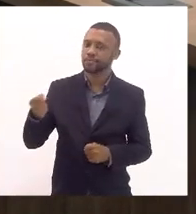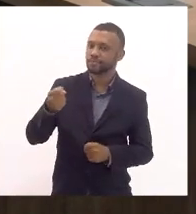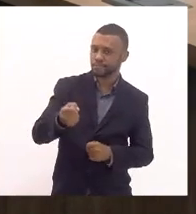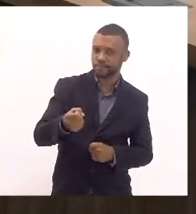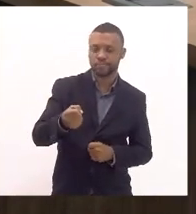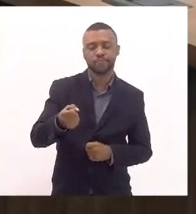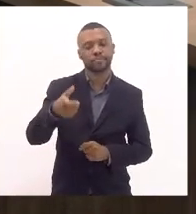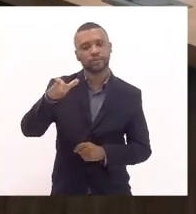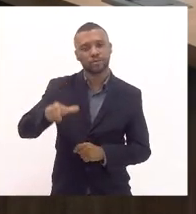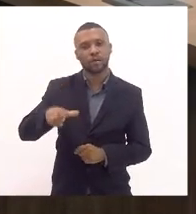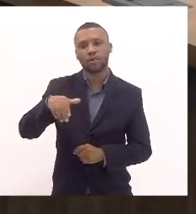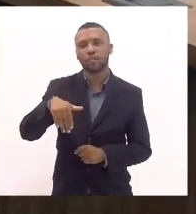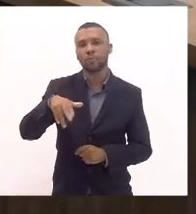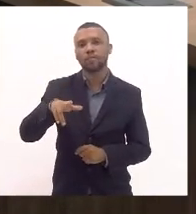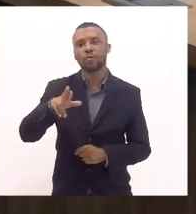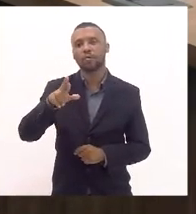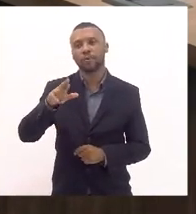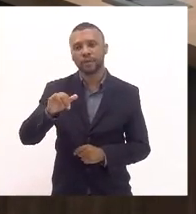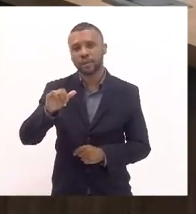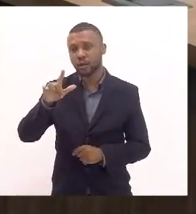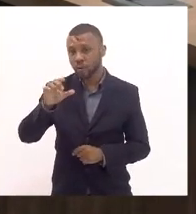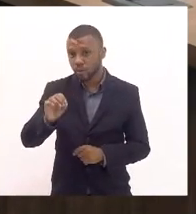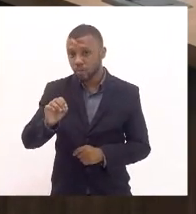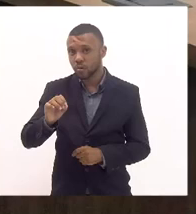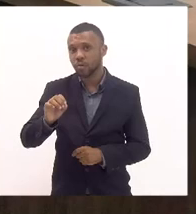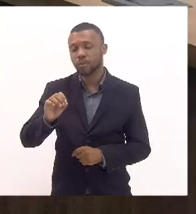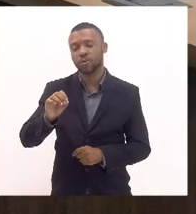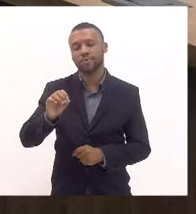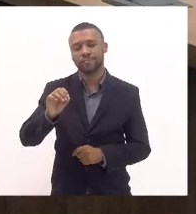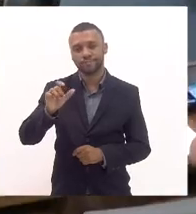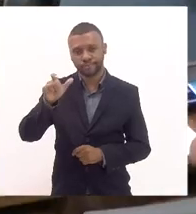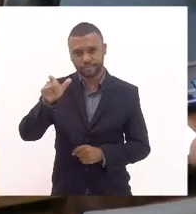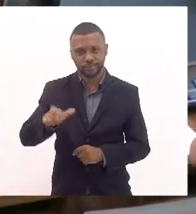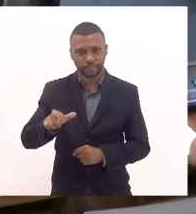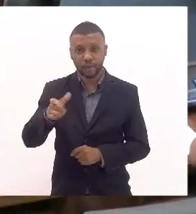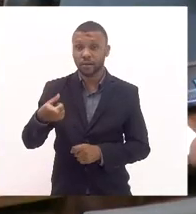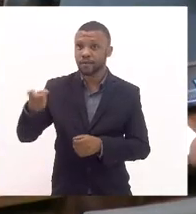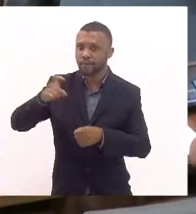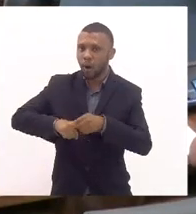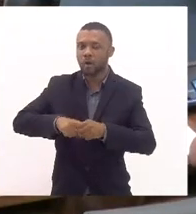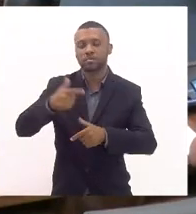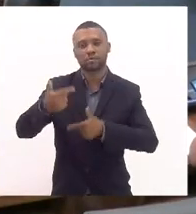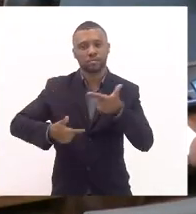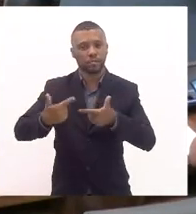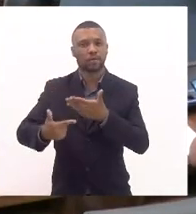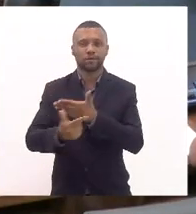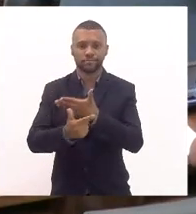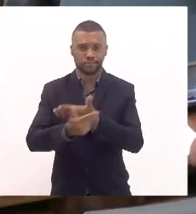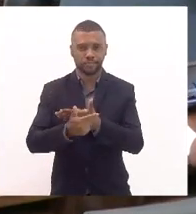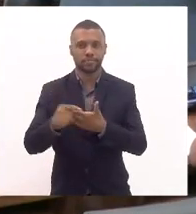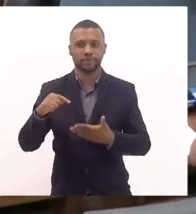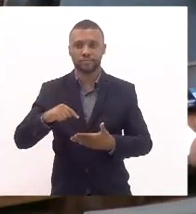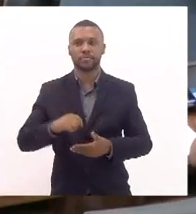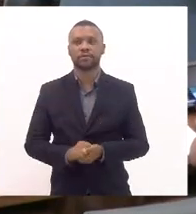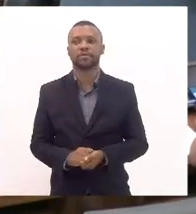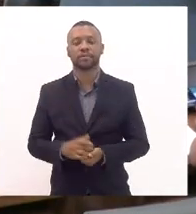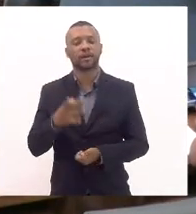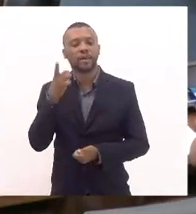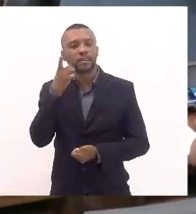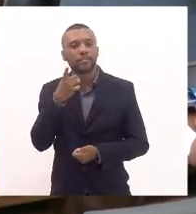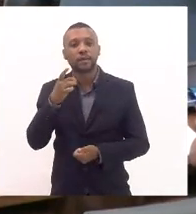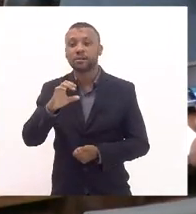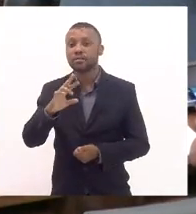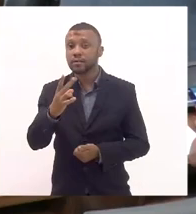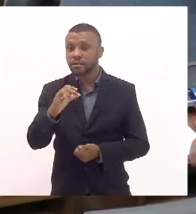do Senhor Murilo provensano dos Reis Leal o deputado Chico